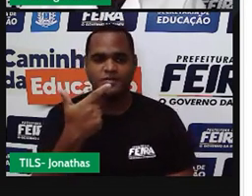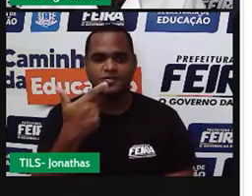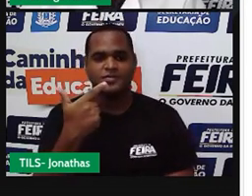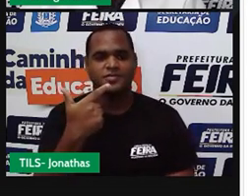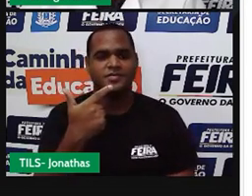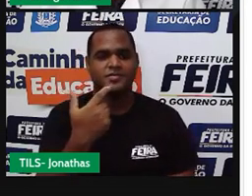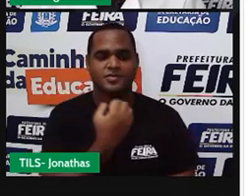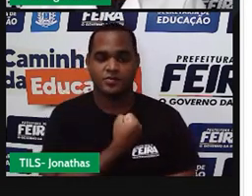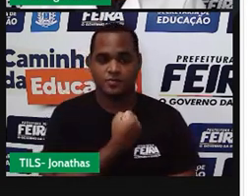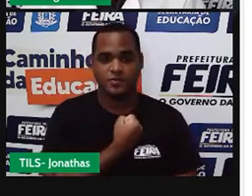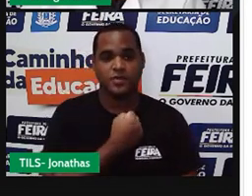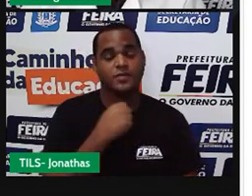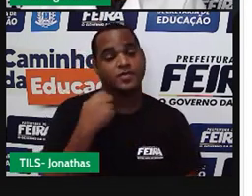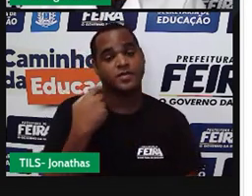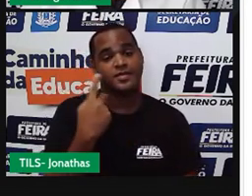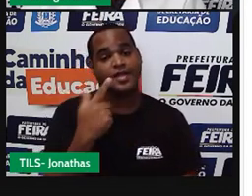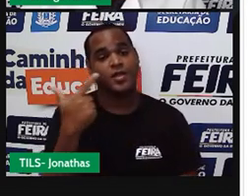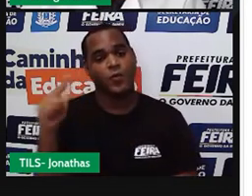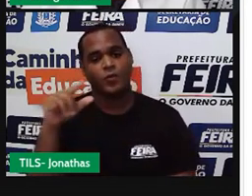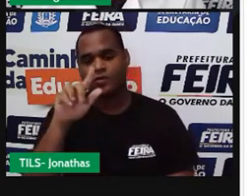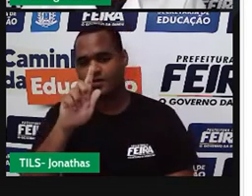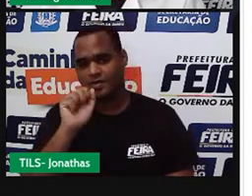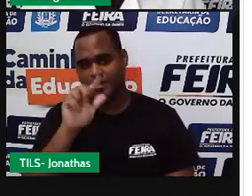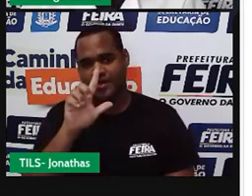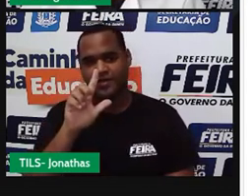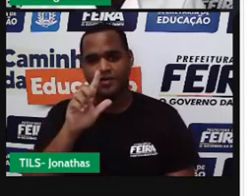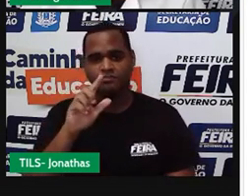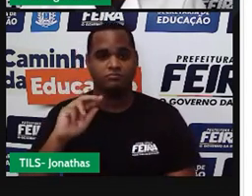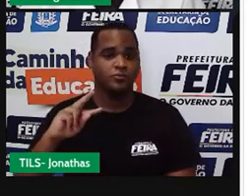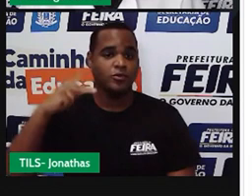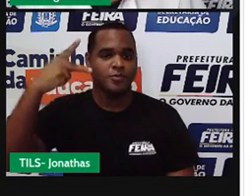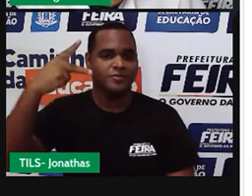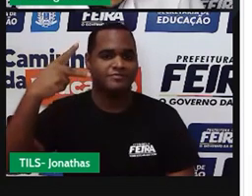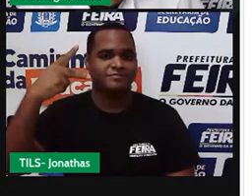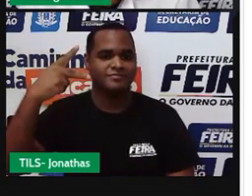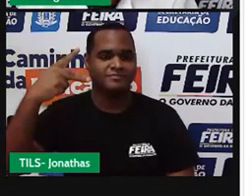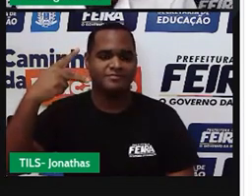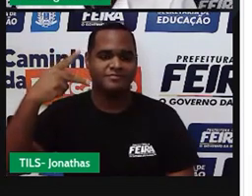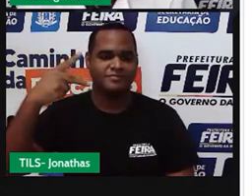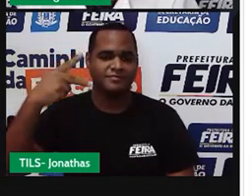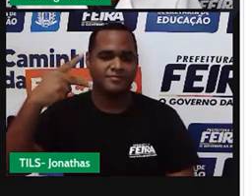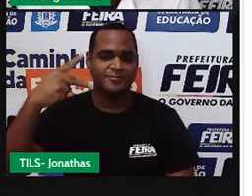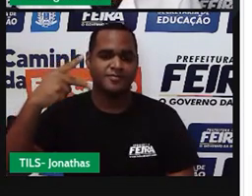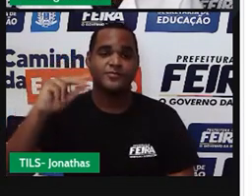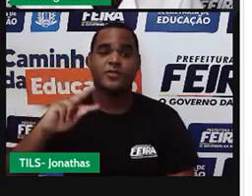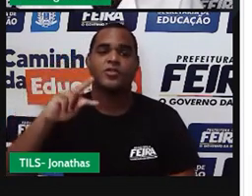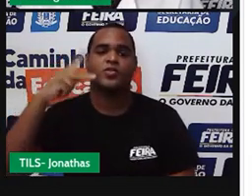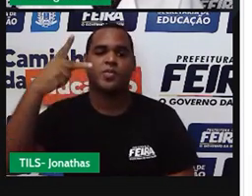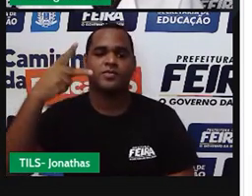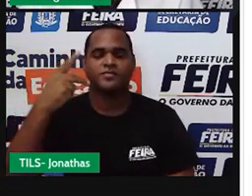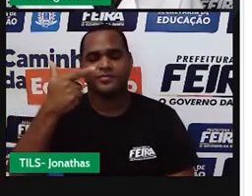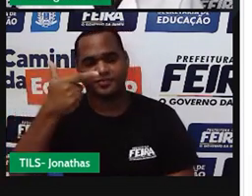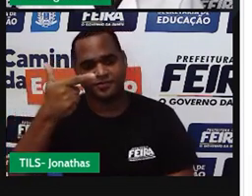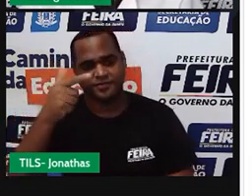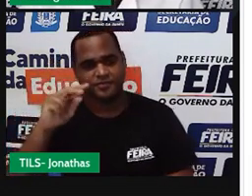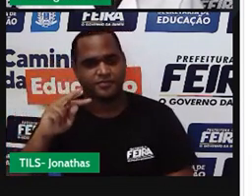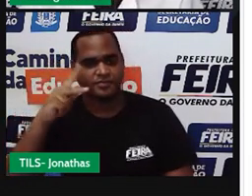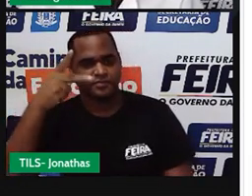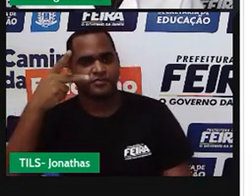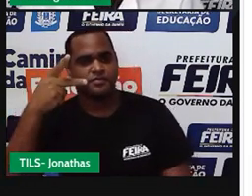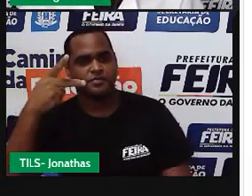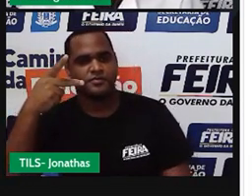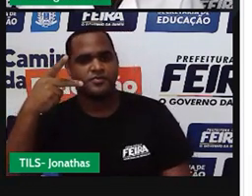quanto vai medir o comprimento do DI Gael é o dobro quem é o dobro de 2 você